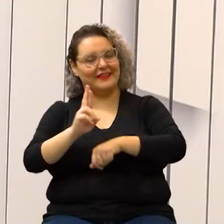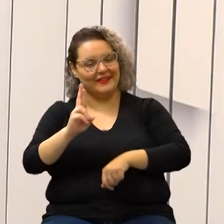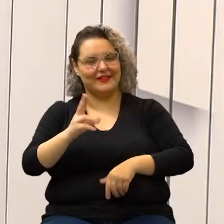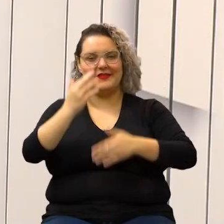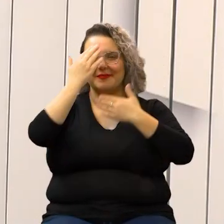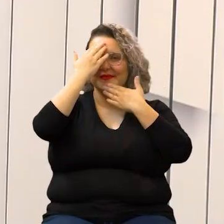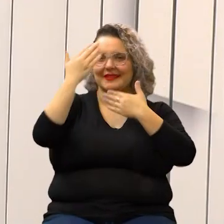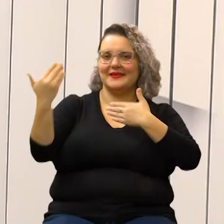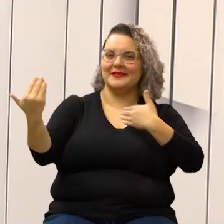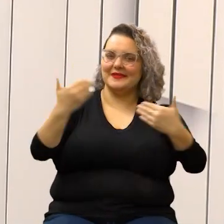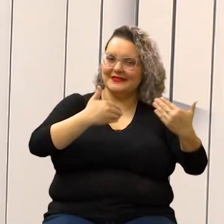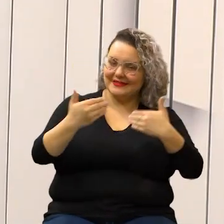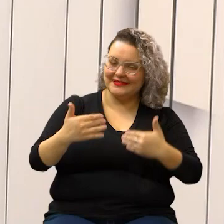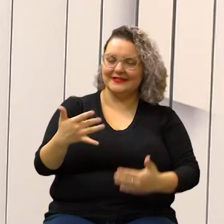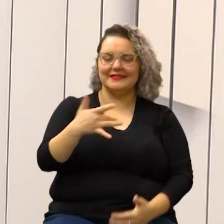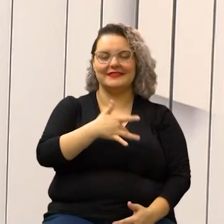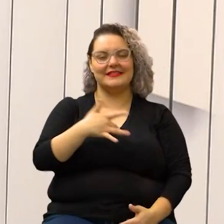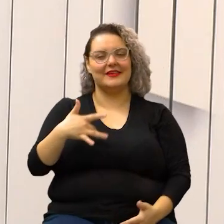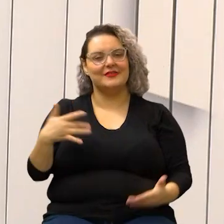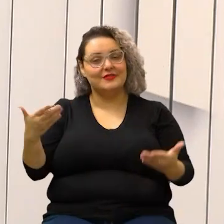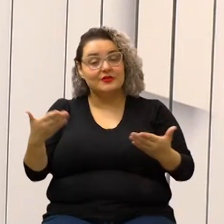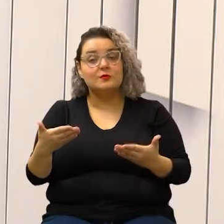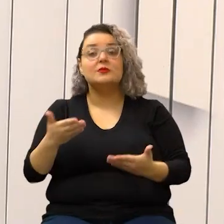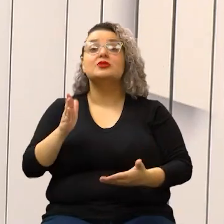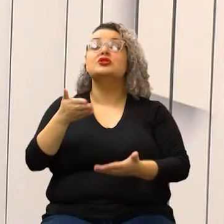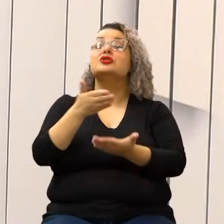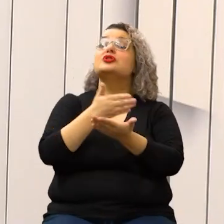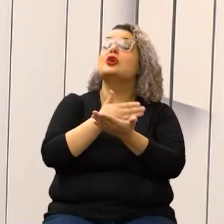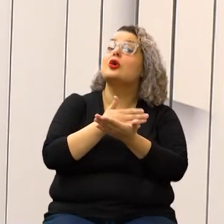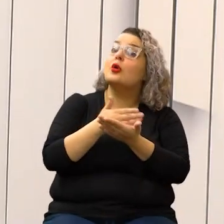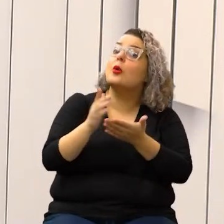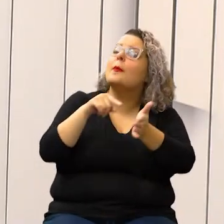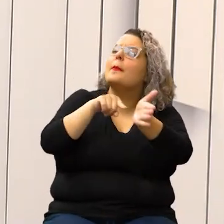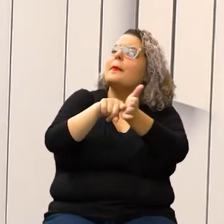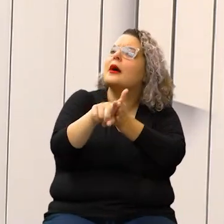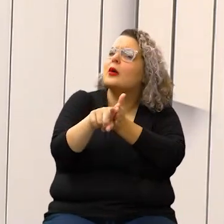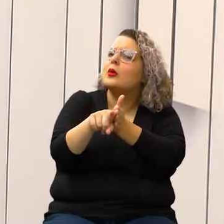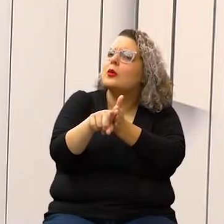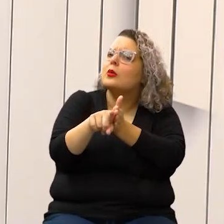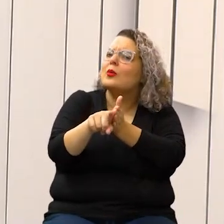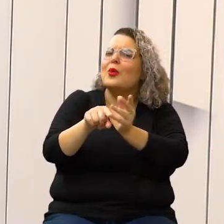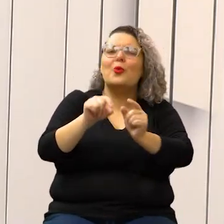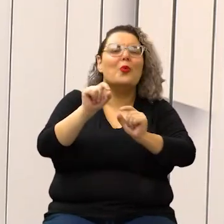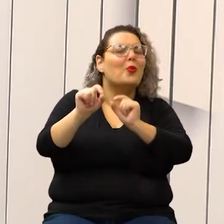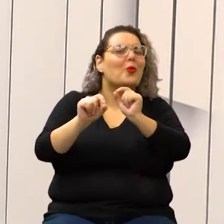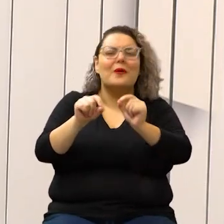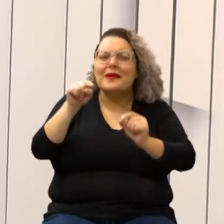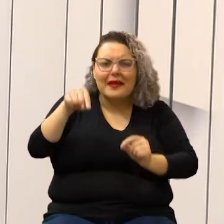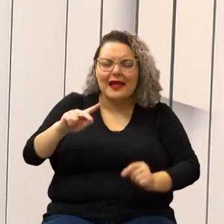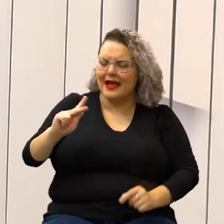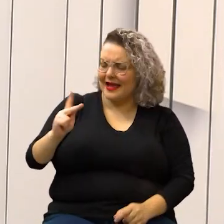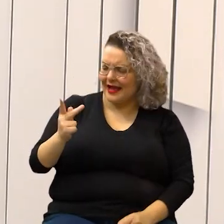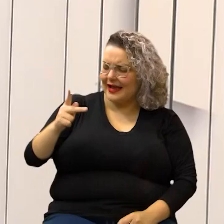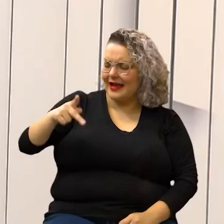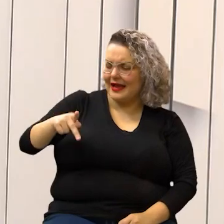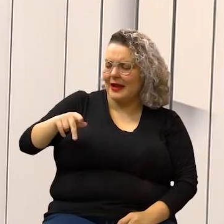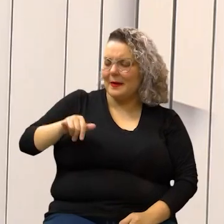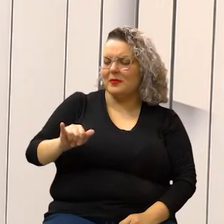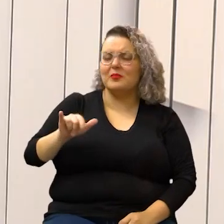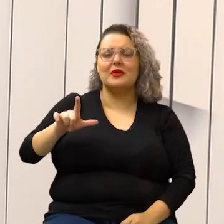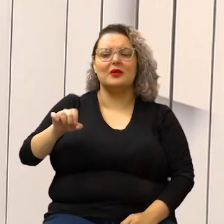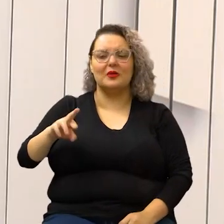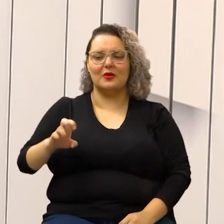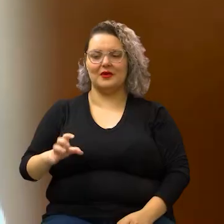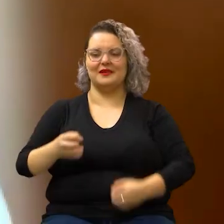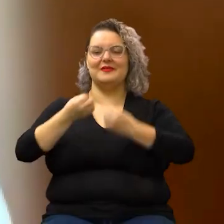sua participação com a gente aqui no Saúde Agora. E eu já começo perguntando: o que é H.